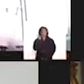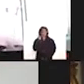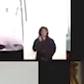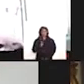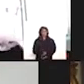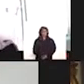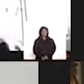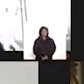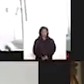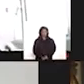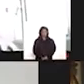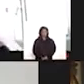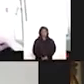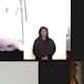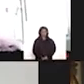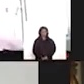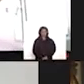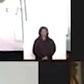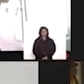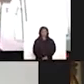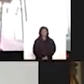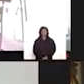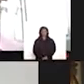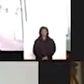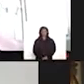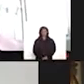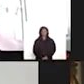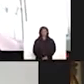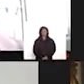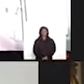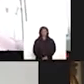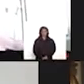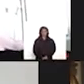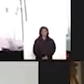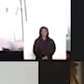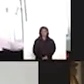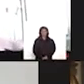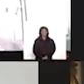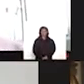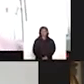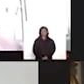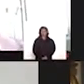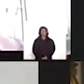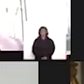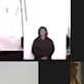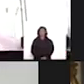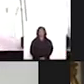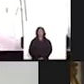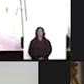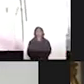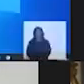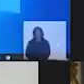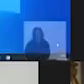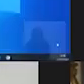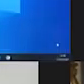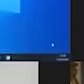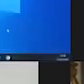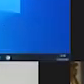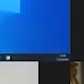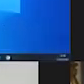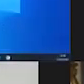Questão de ordem, Marta Rocha, quando possível. Questão de ordem, quem falou antes da Marta Rocha? Rodrigo Amorim. Rodrigo Amorim, por gentileza,